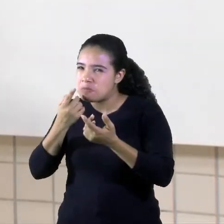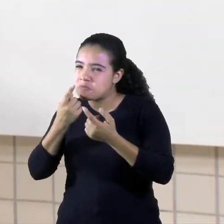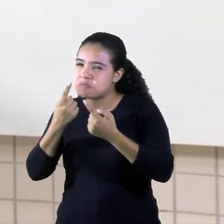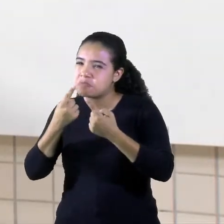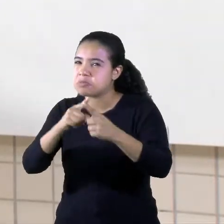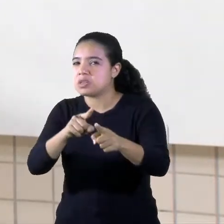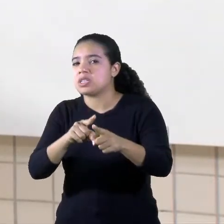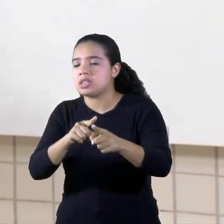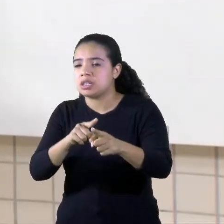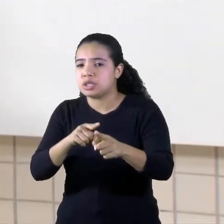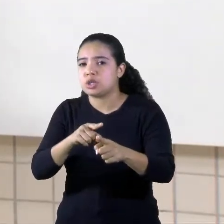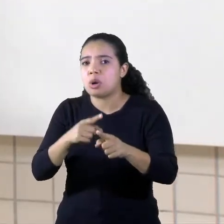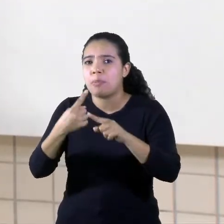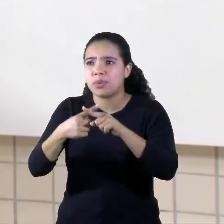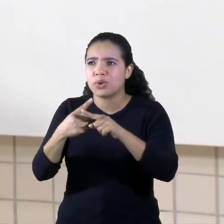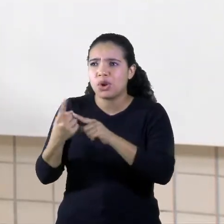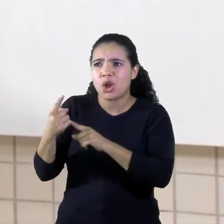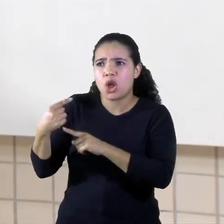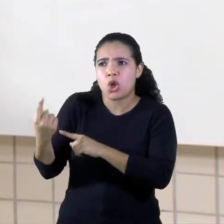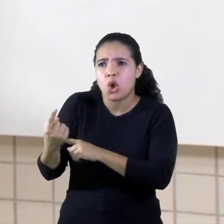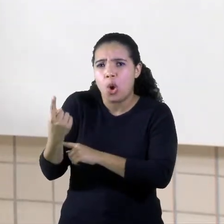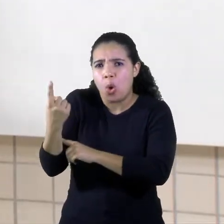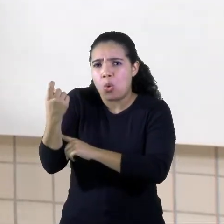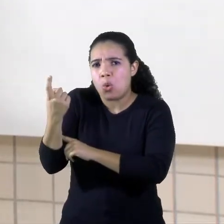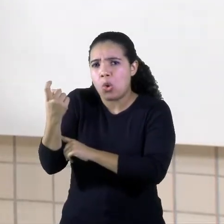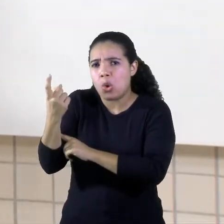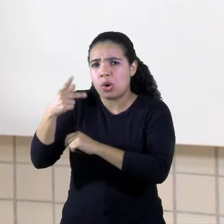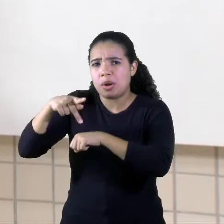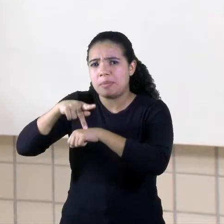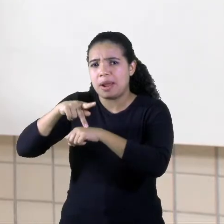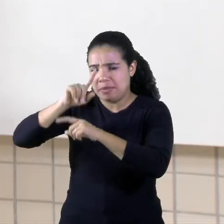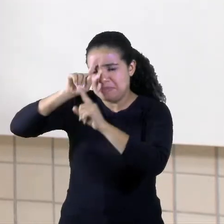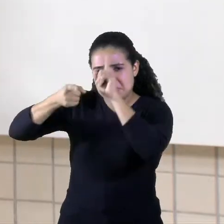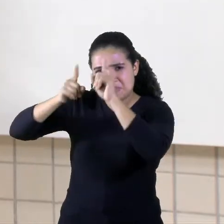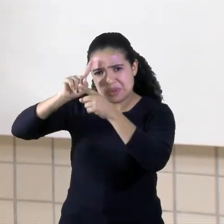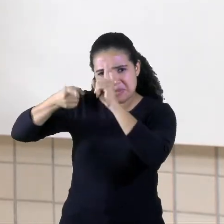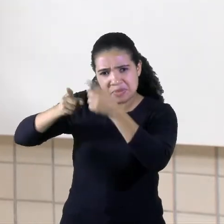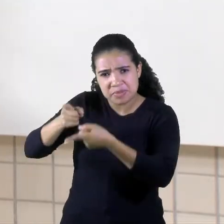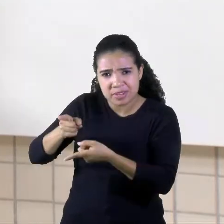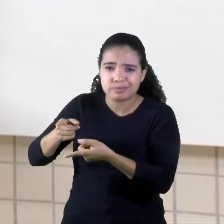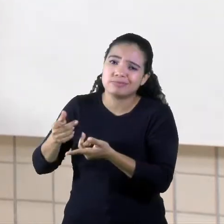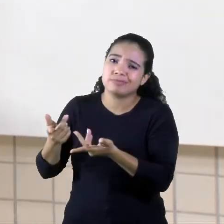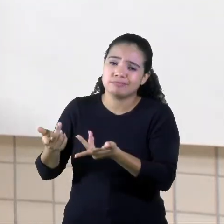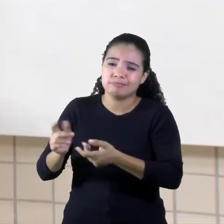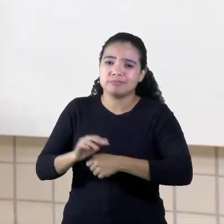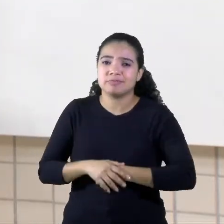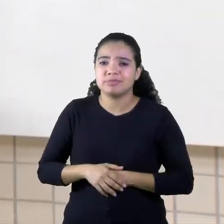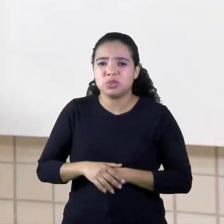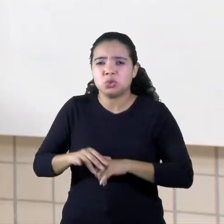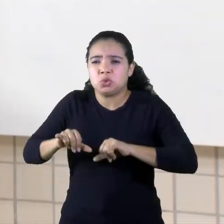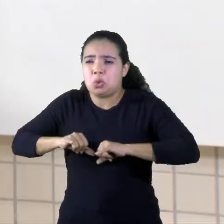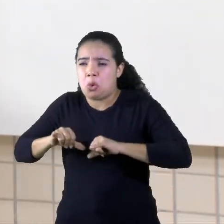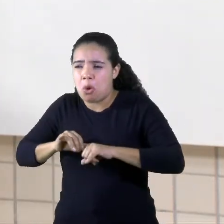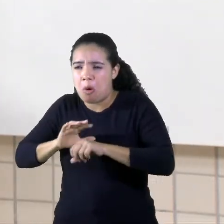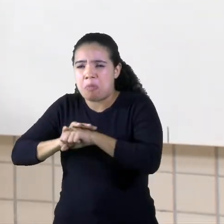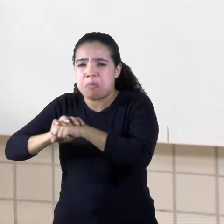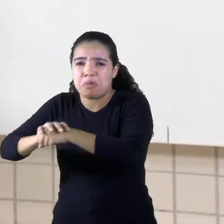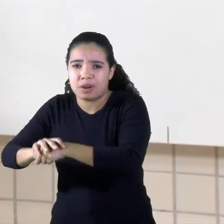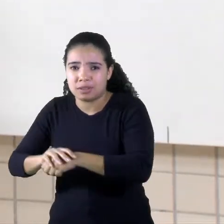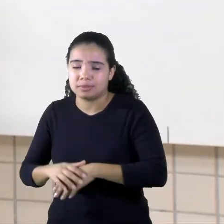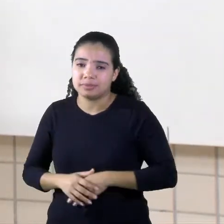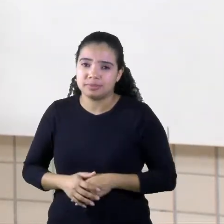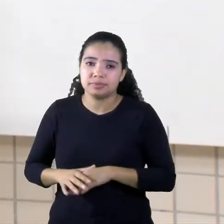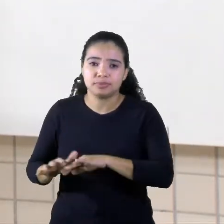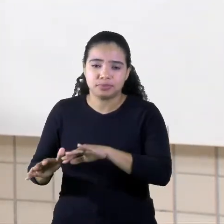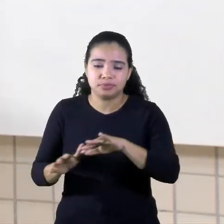de termos sido o único país a receber uma punição. Bom, nós precisamos começar a observar